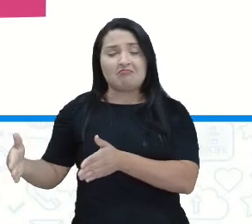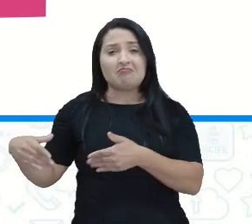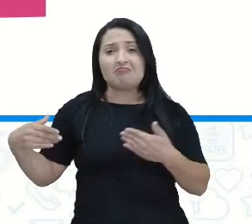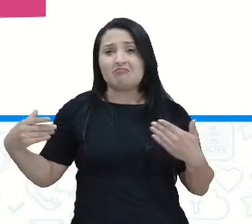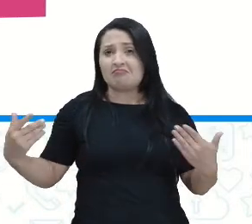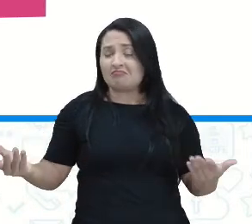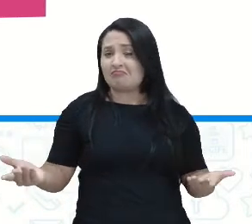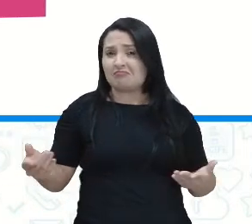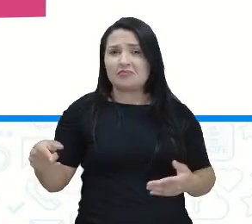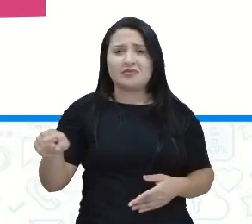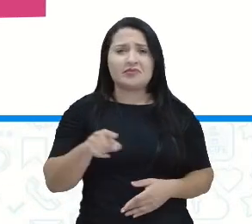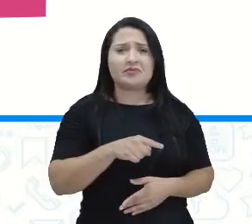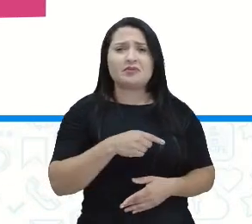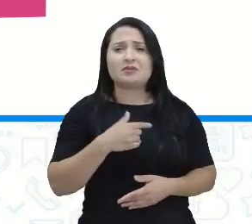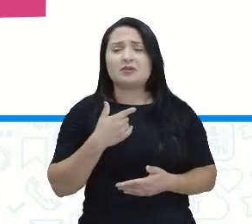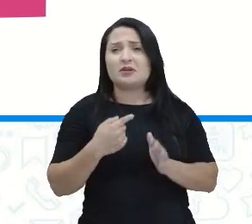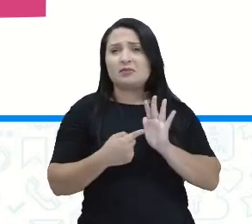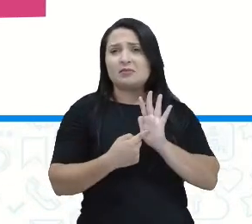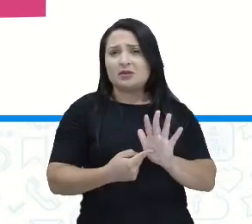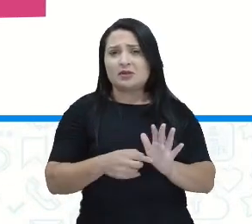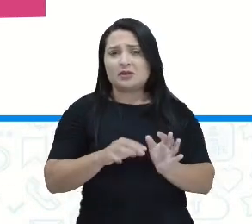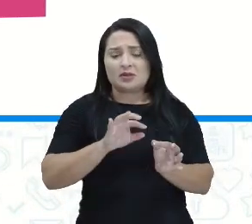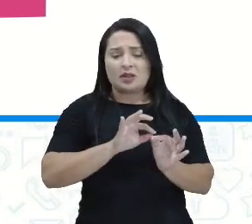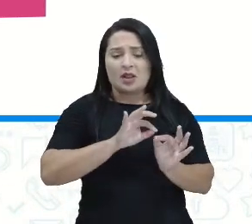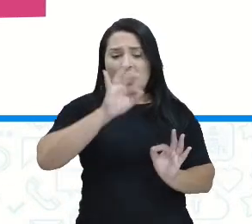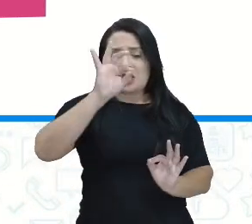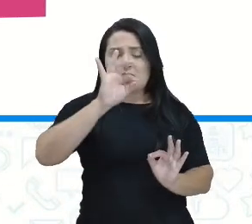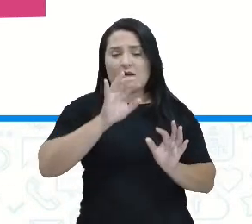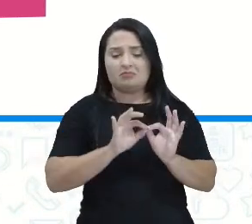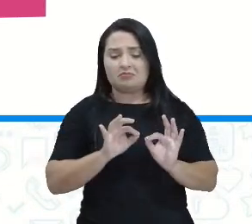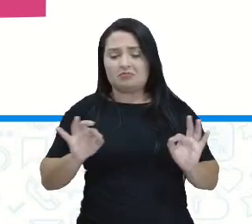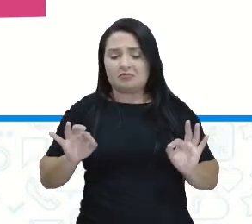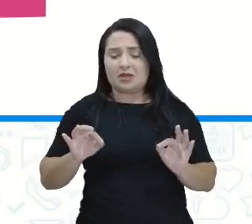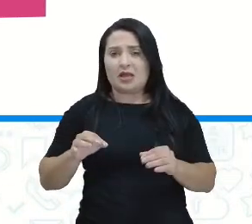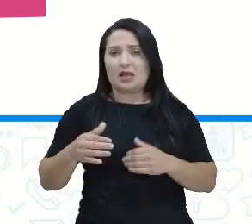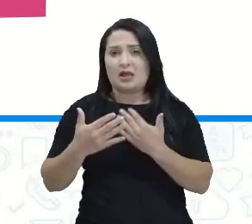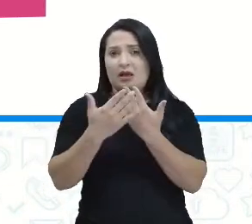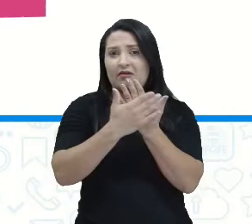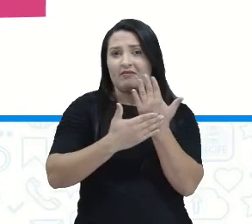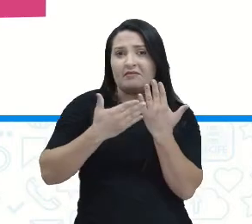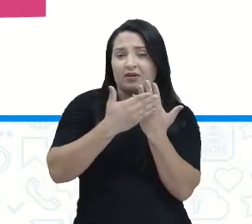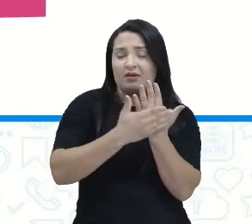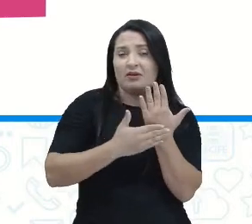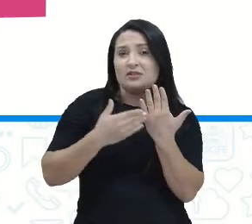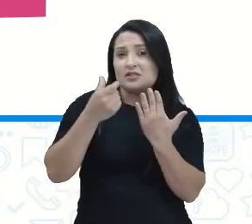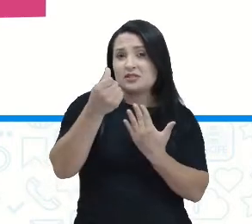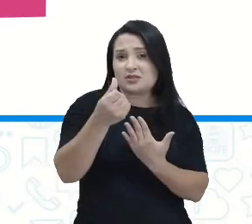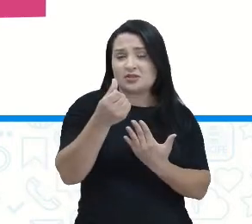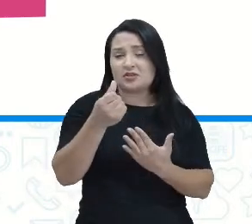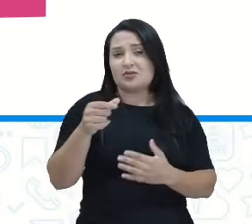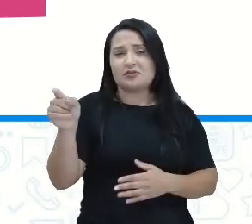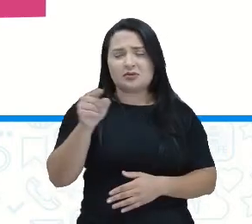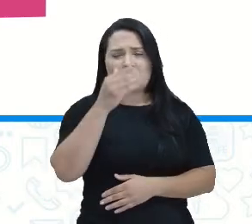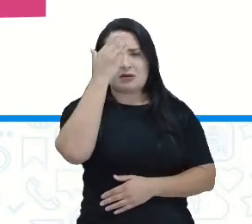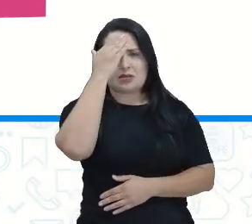desses daí apresentam linhas retas e 6 faces? Consegue me